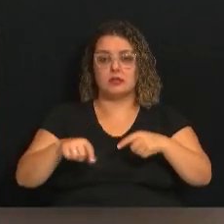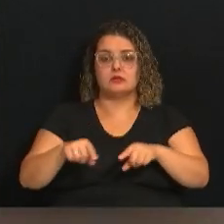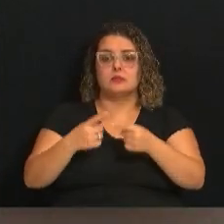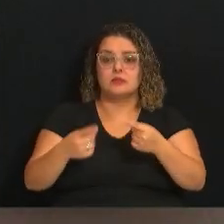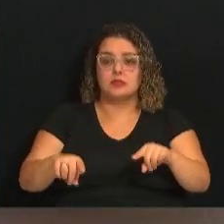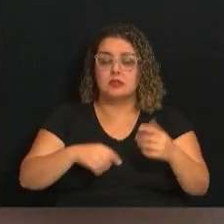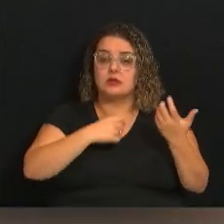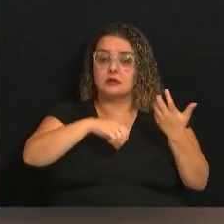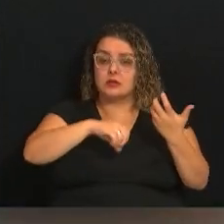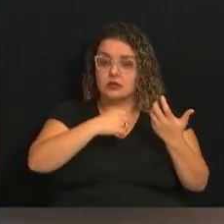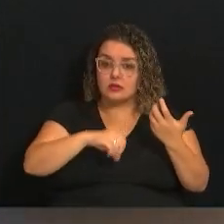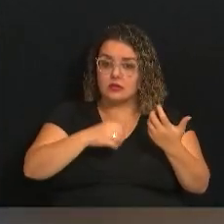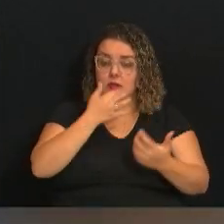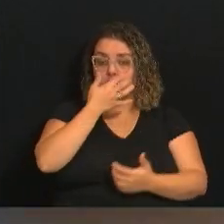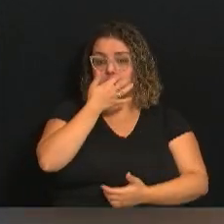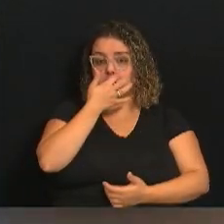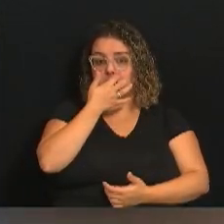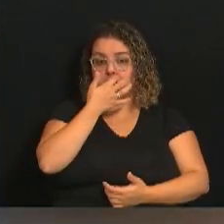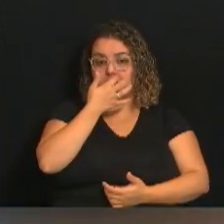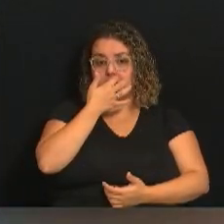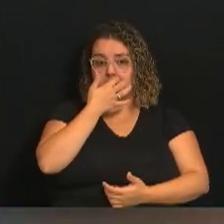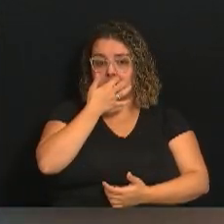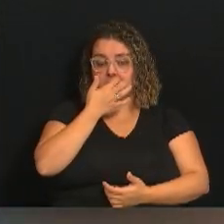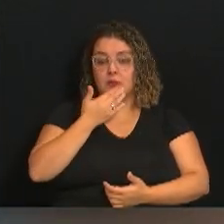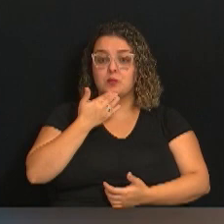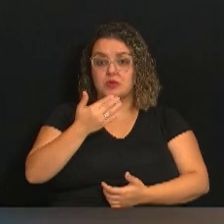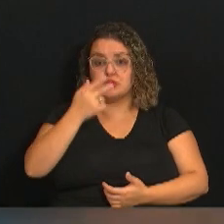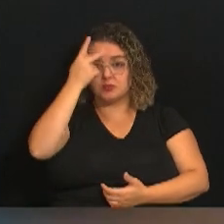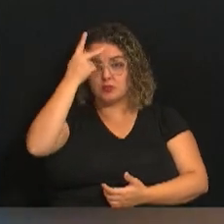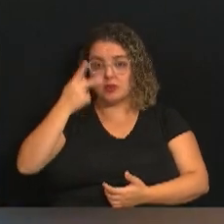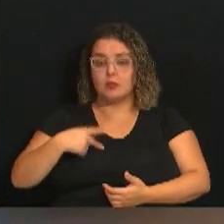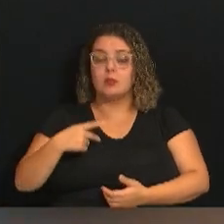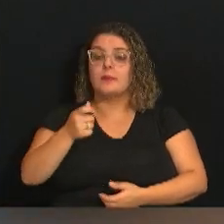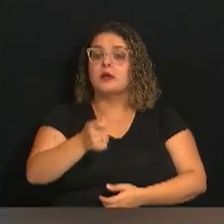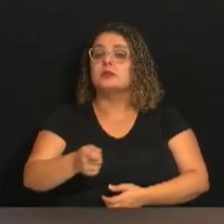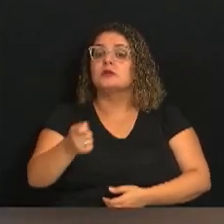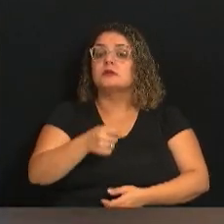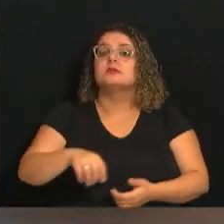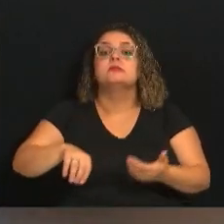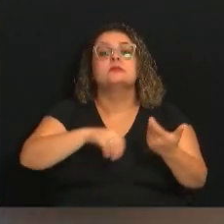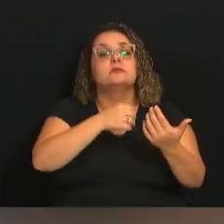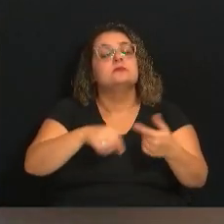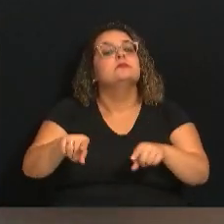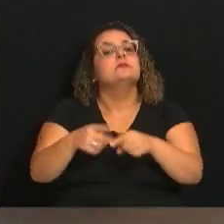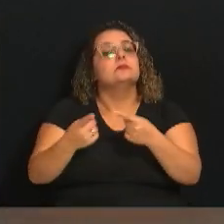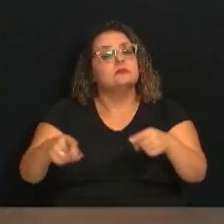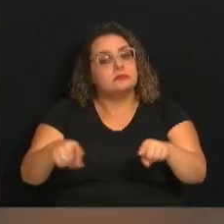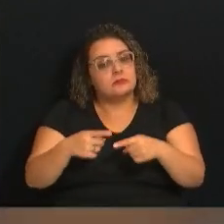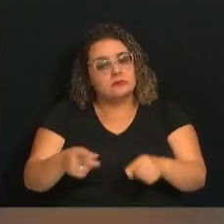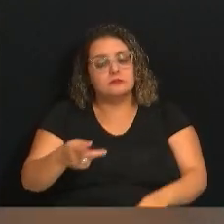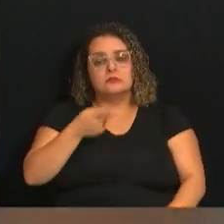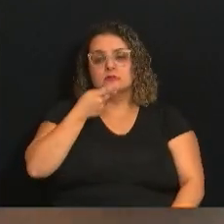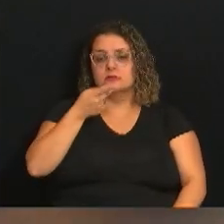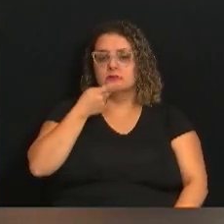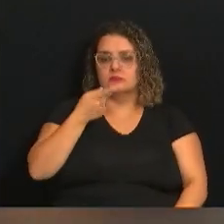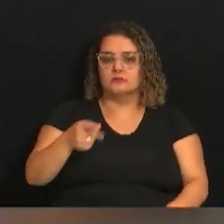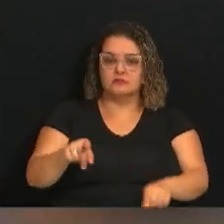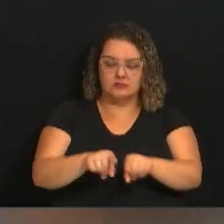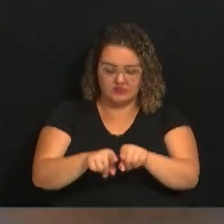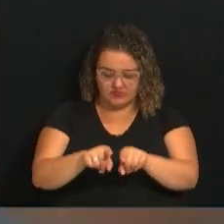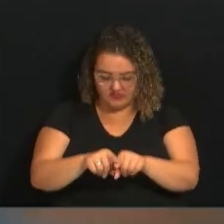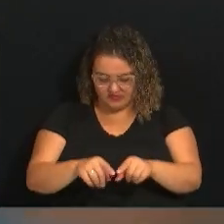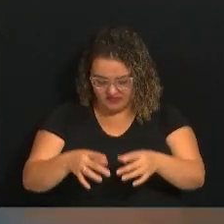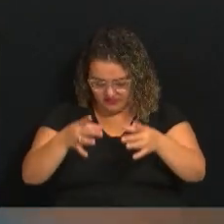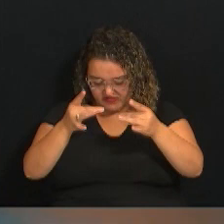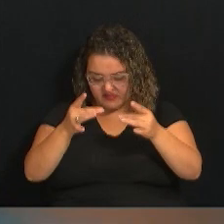Essa é uma solicitação, uma demanda que veio da própria associação. E eu quero dizer também que o